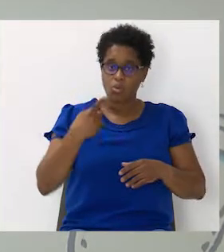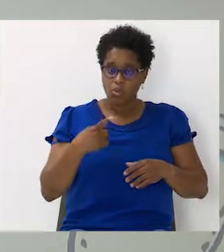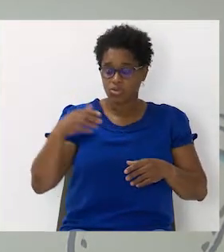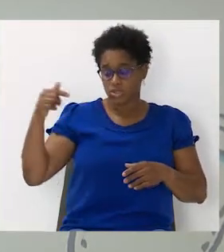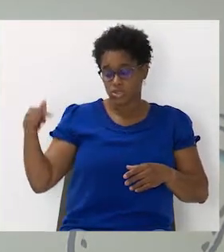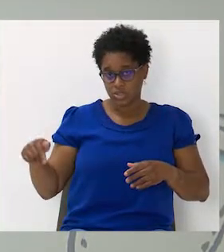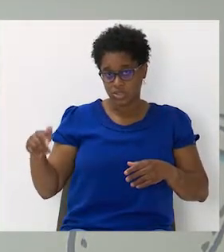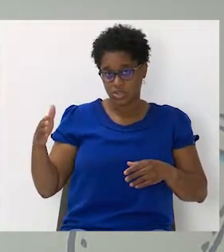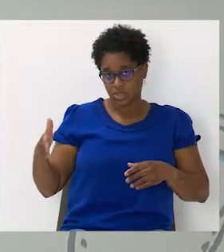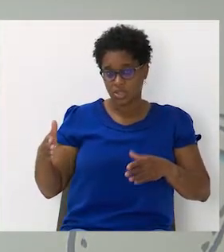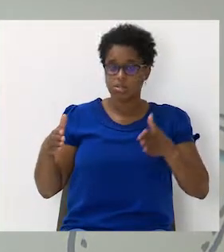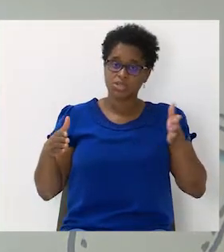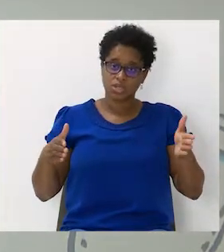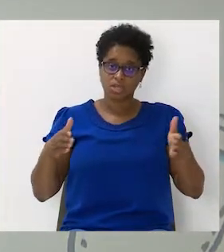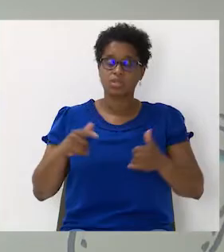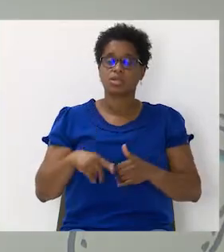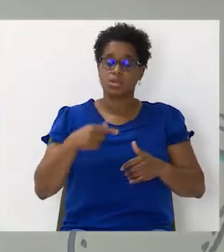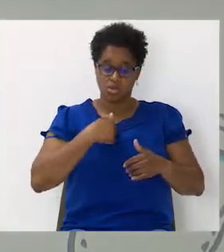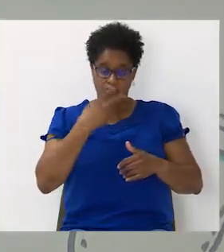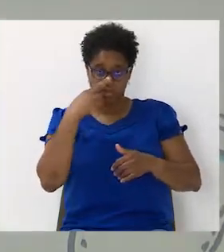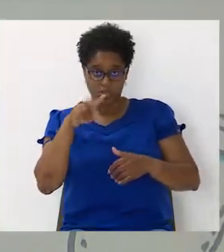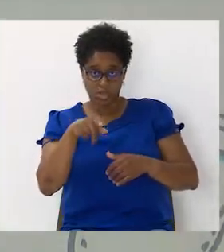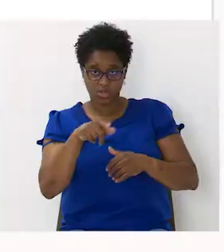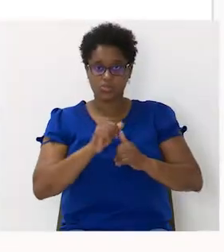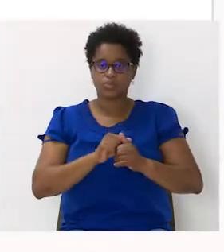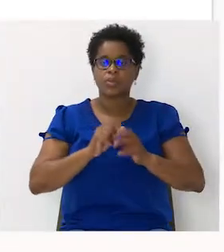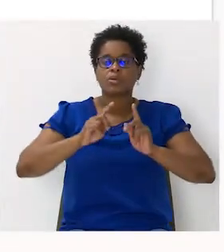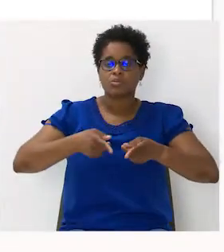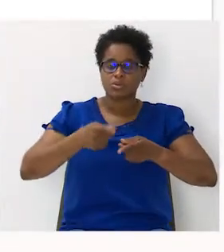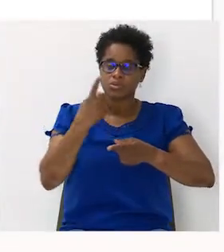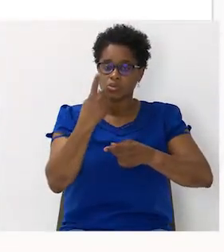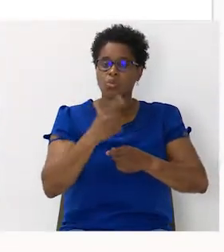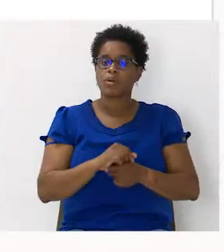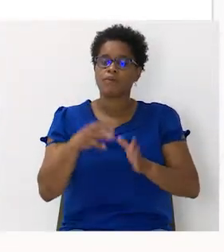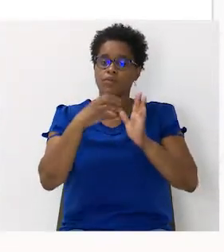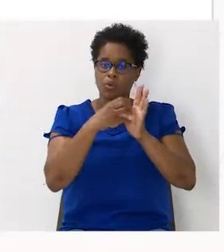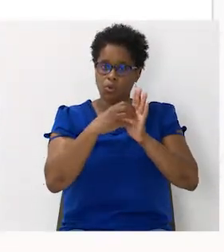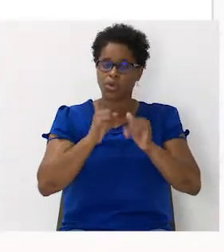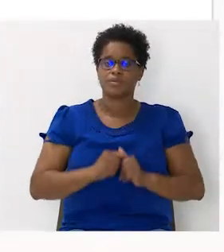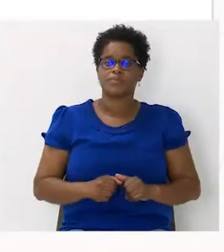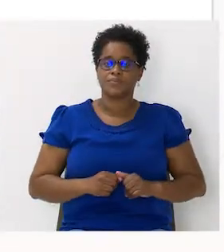para esquerda. Eu vou mostrar isso a partir de uma figura.